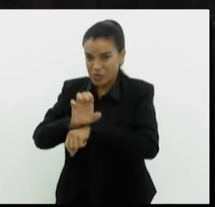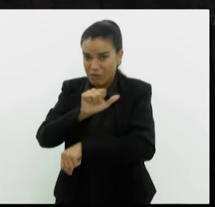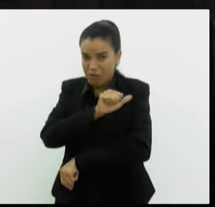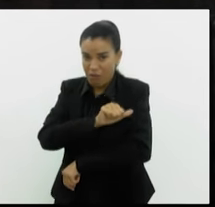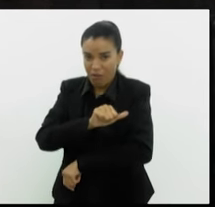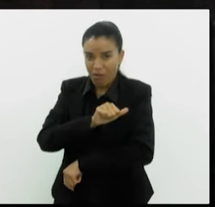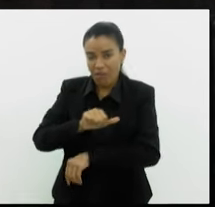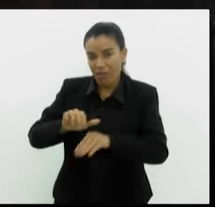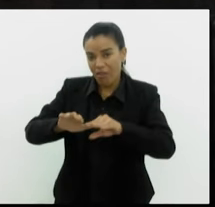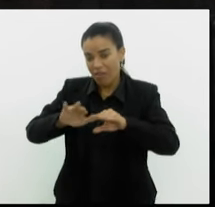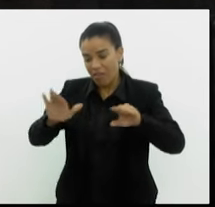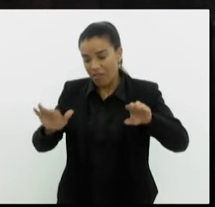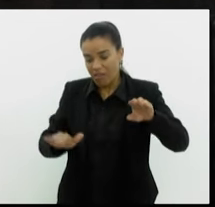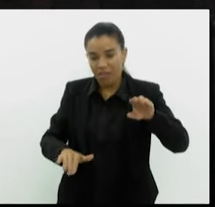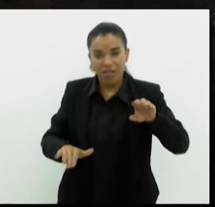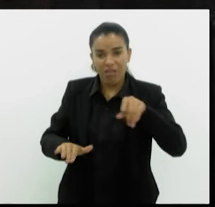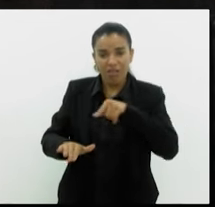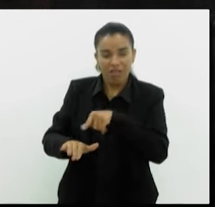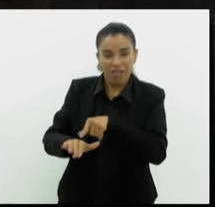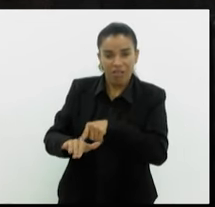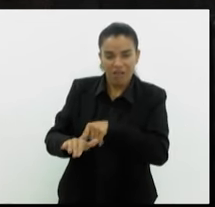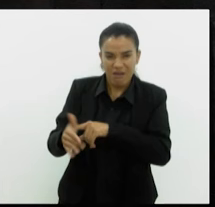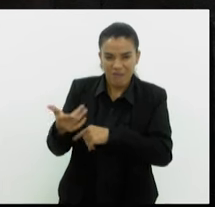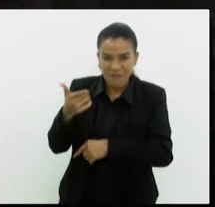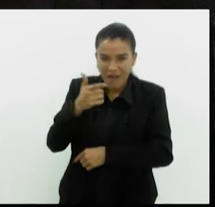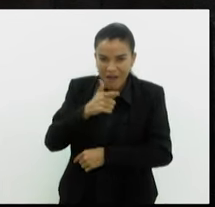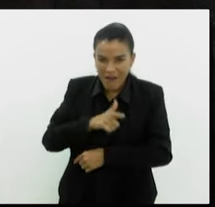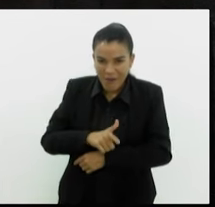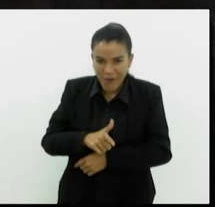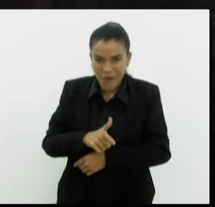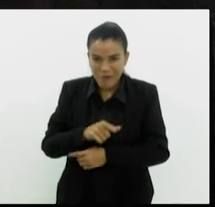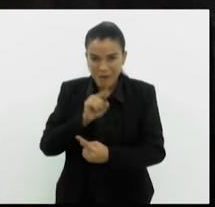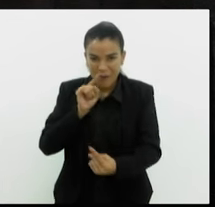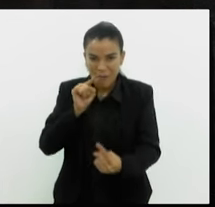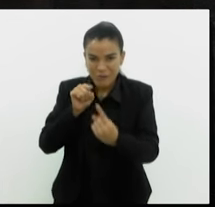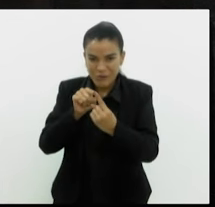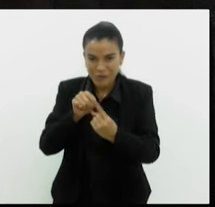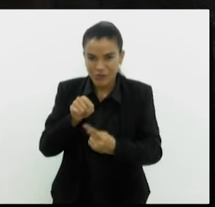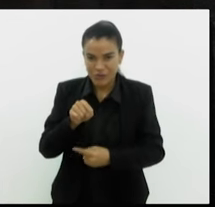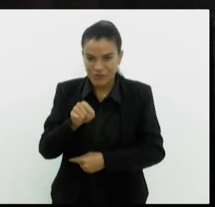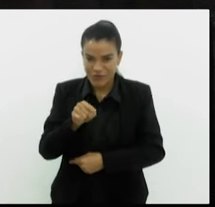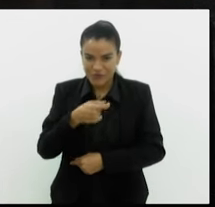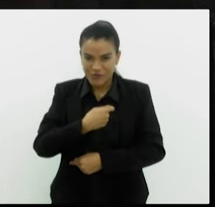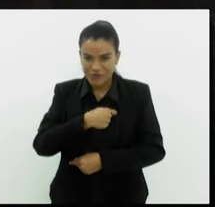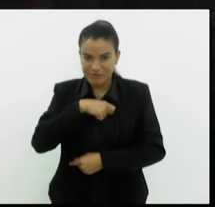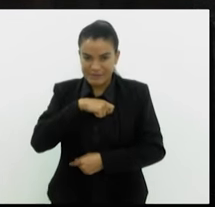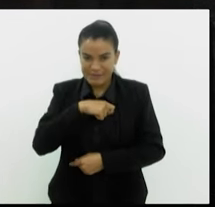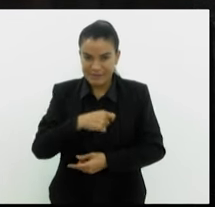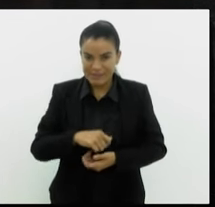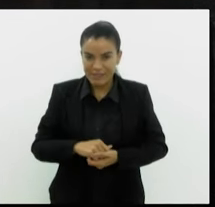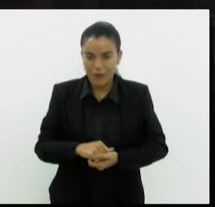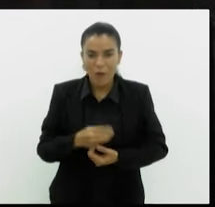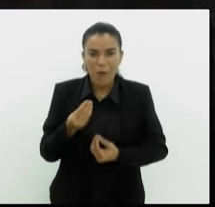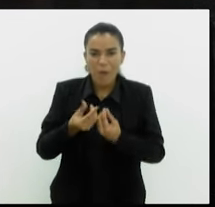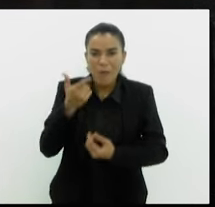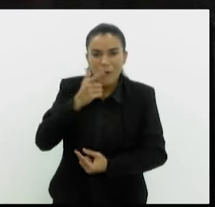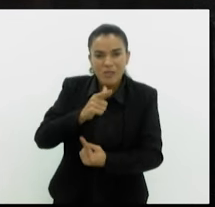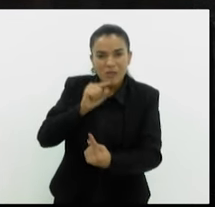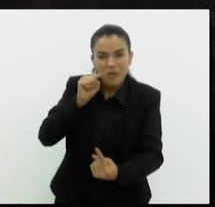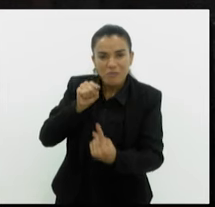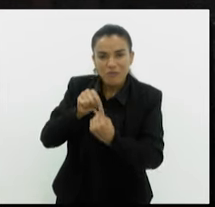míngua para conseguir meta fiscal. E como conseguir meta